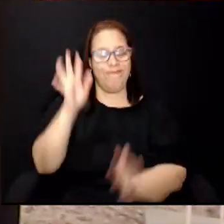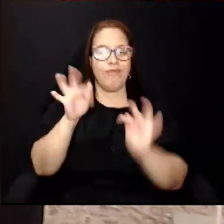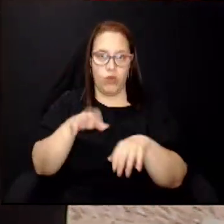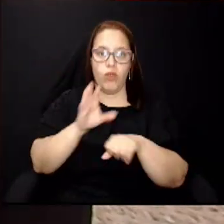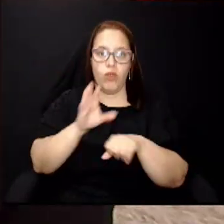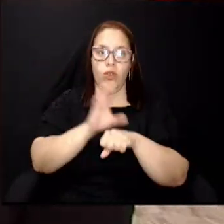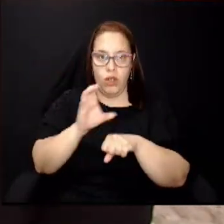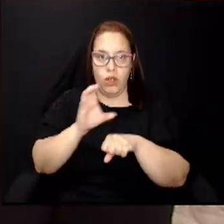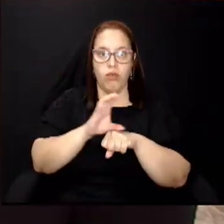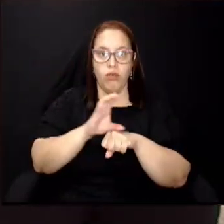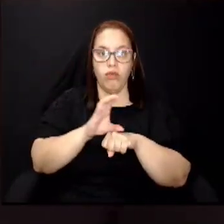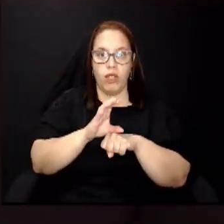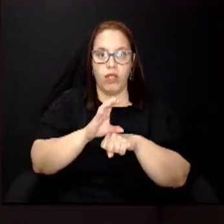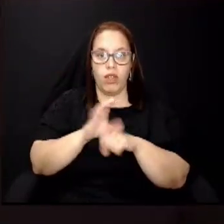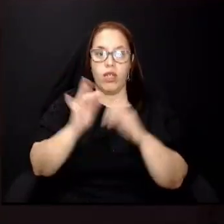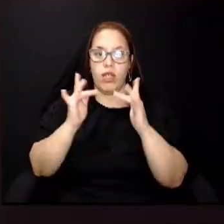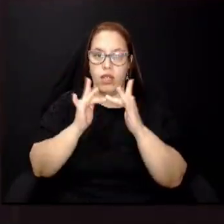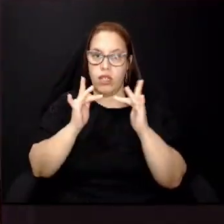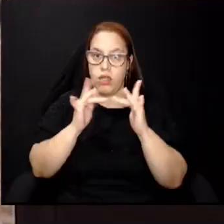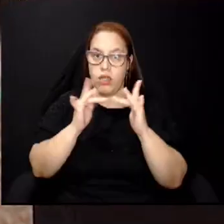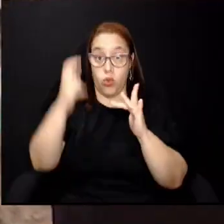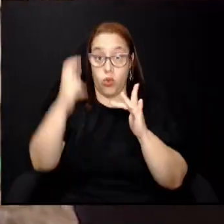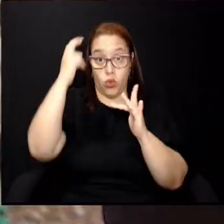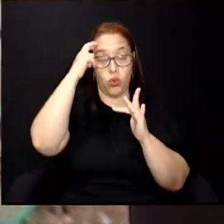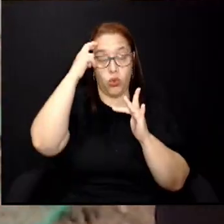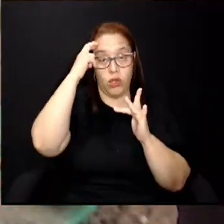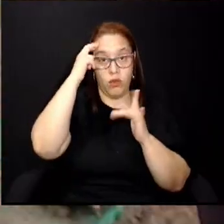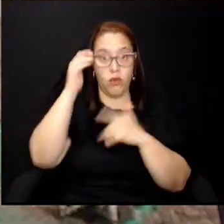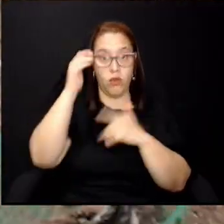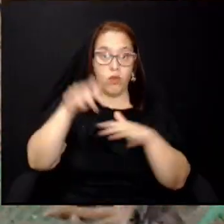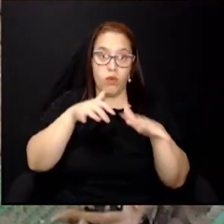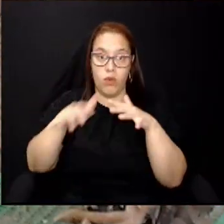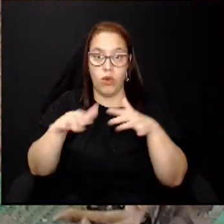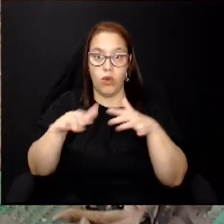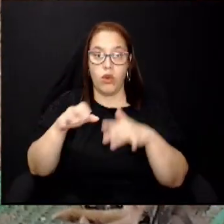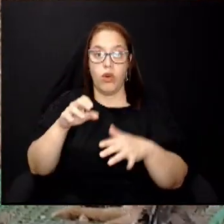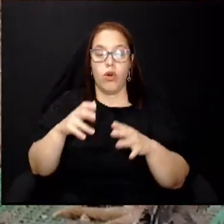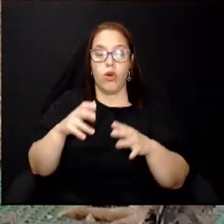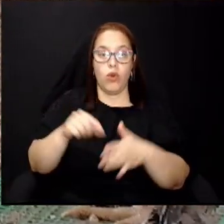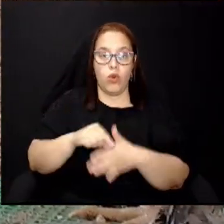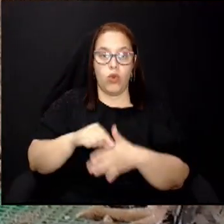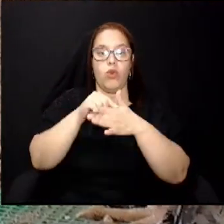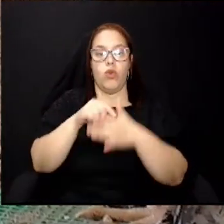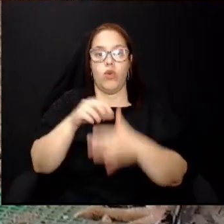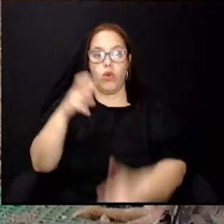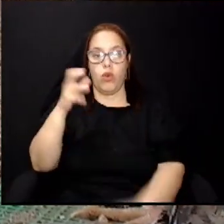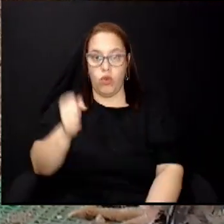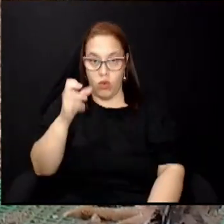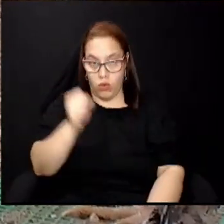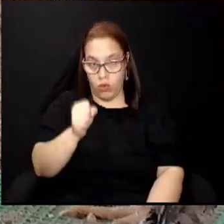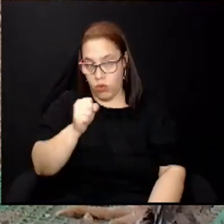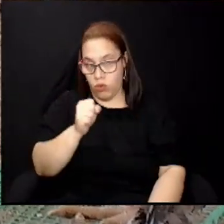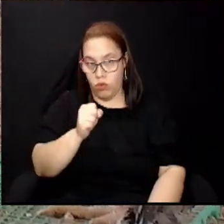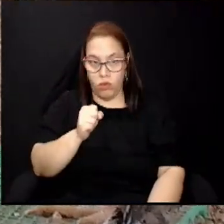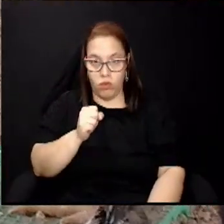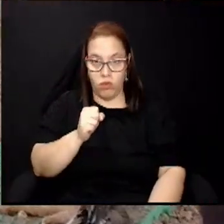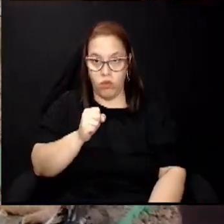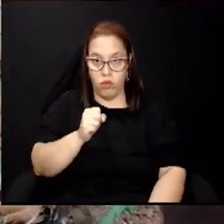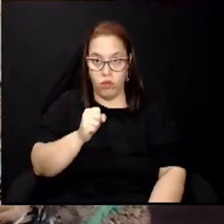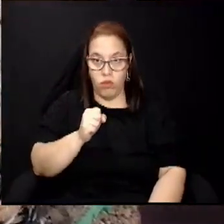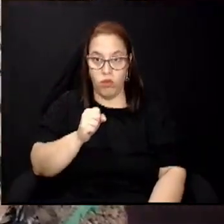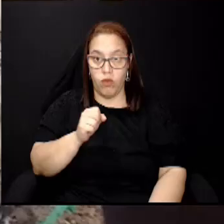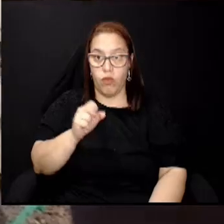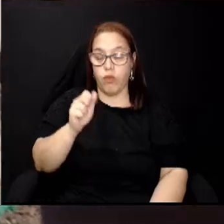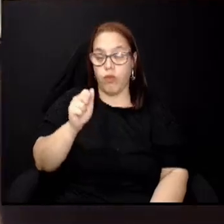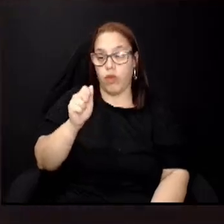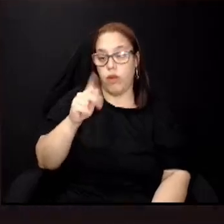gente tem contato com as culturas. Bovinocultura de corte, leite, suinocultura e avicultura. né?